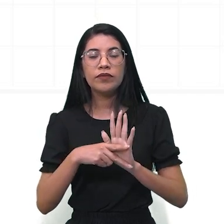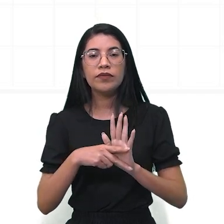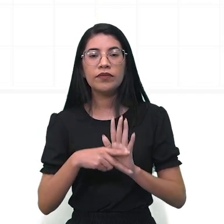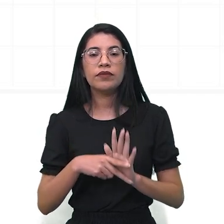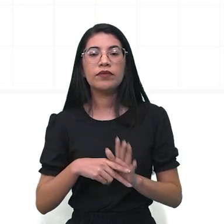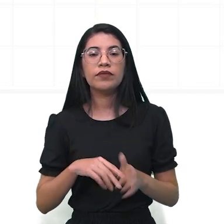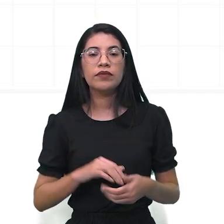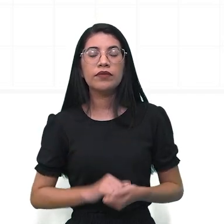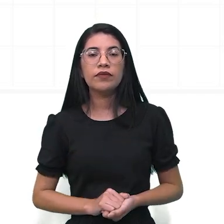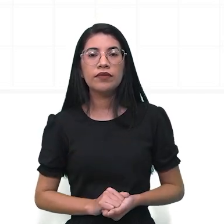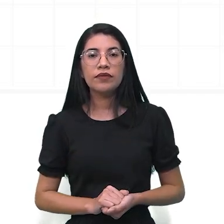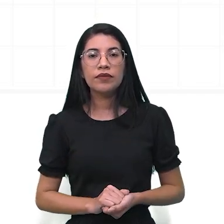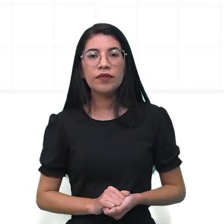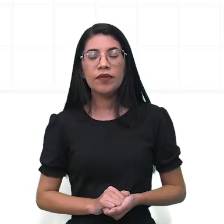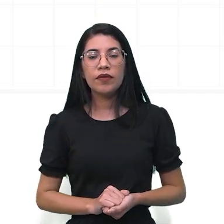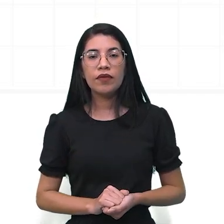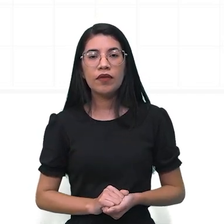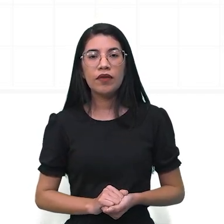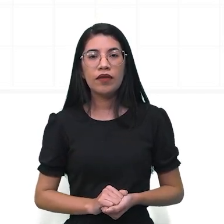a